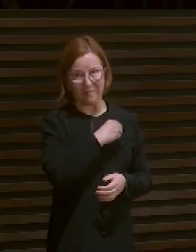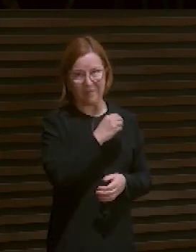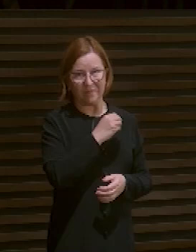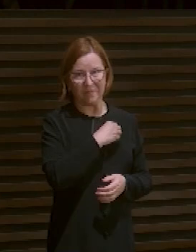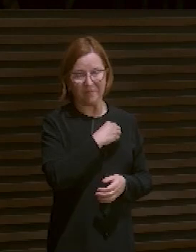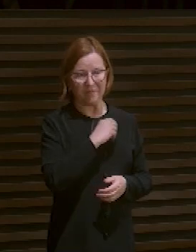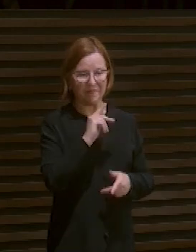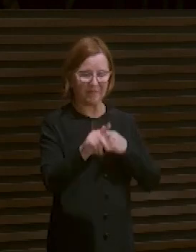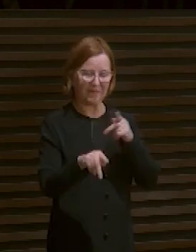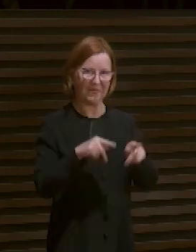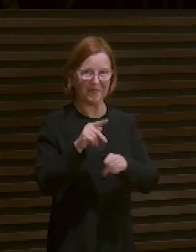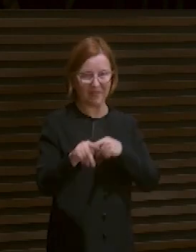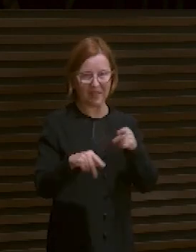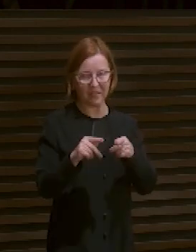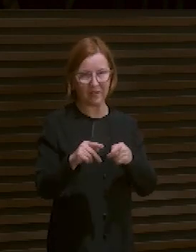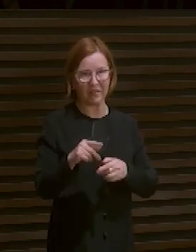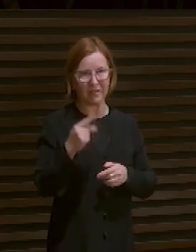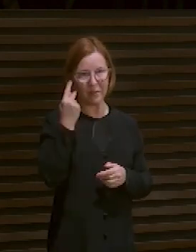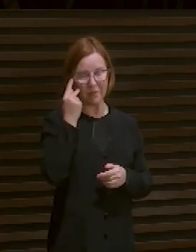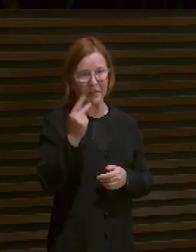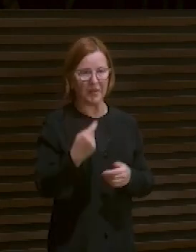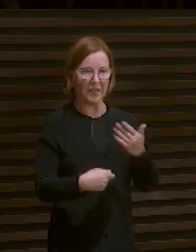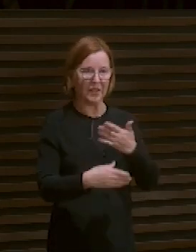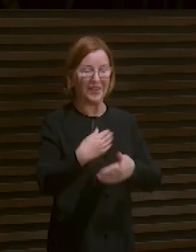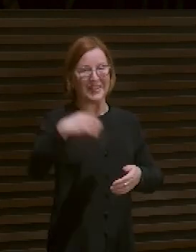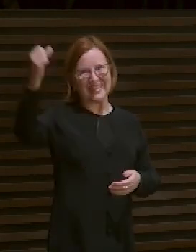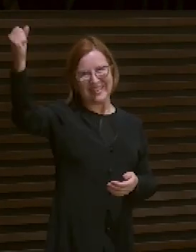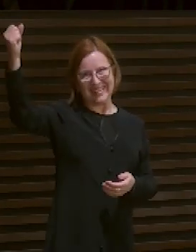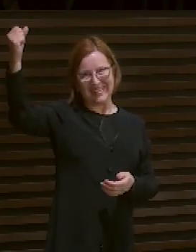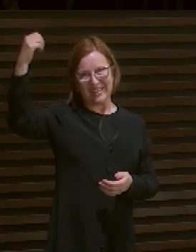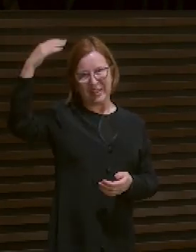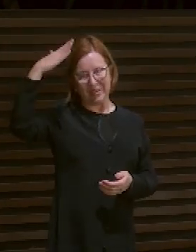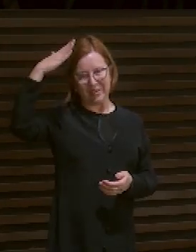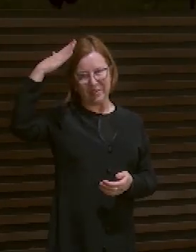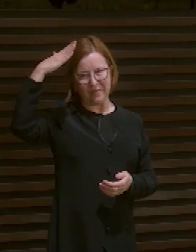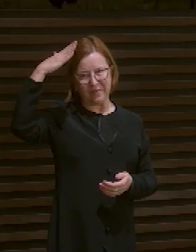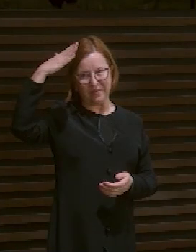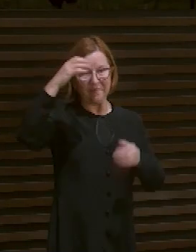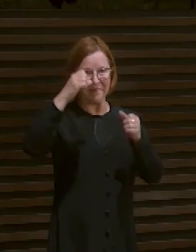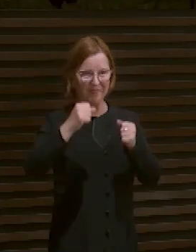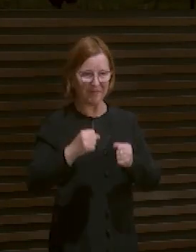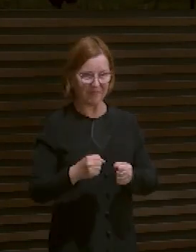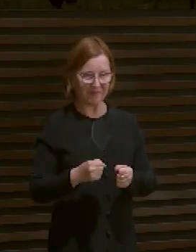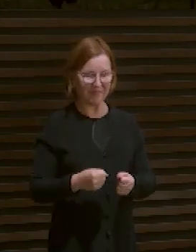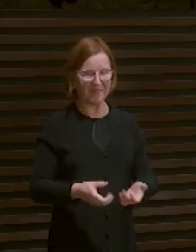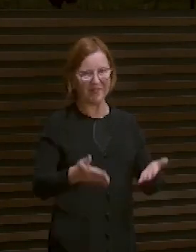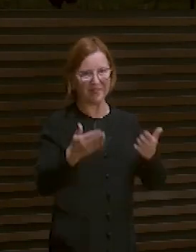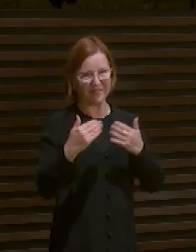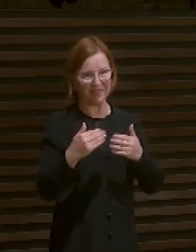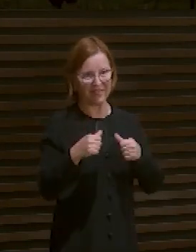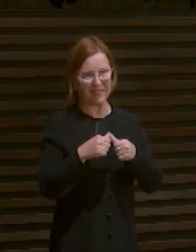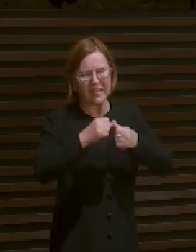pecaminosidade dos homens, para que, mediante a graça, ele pudesse nos dar